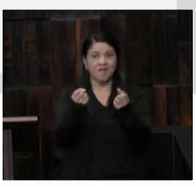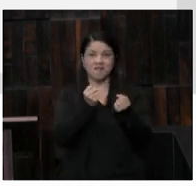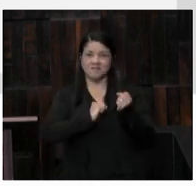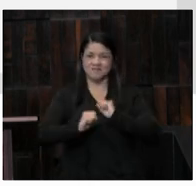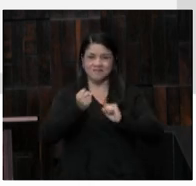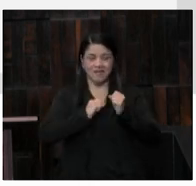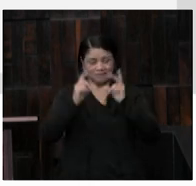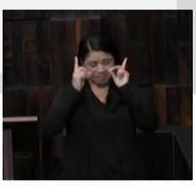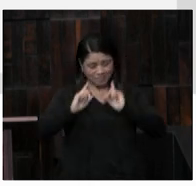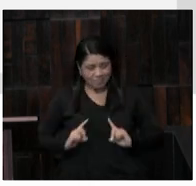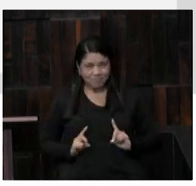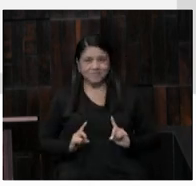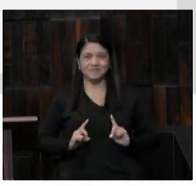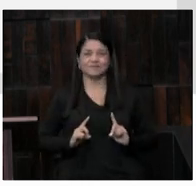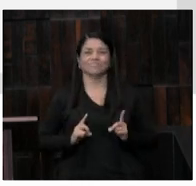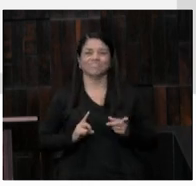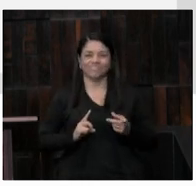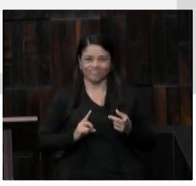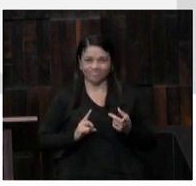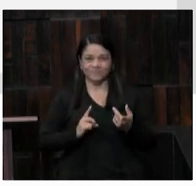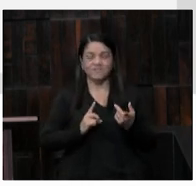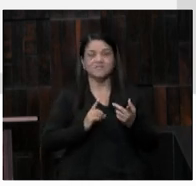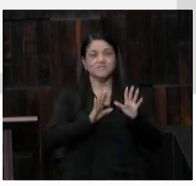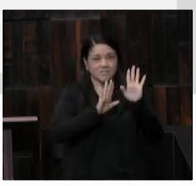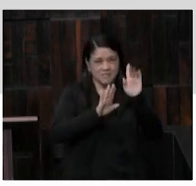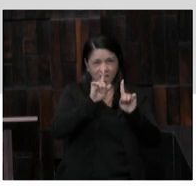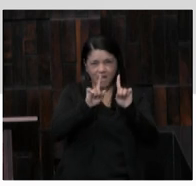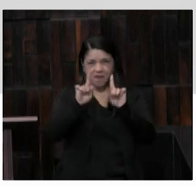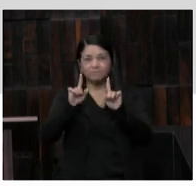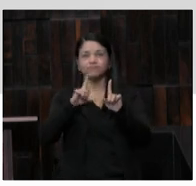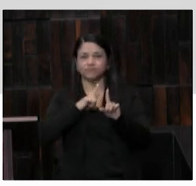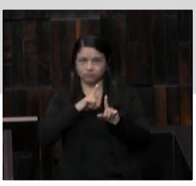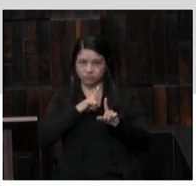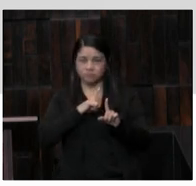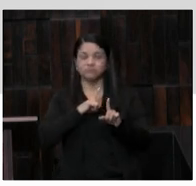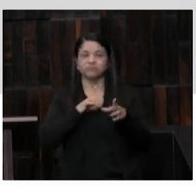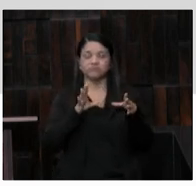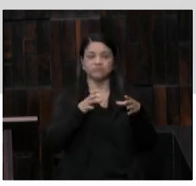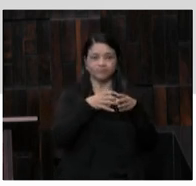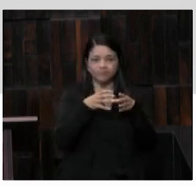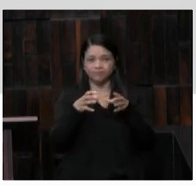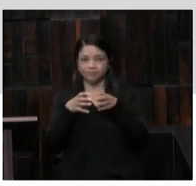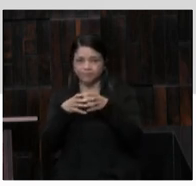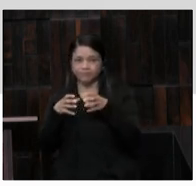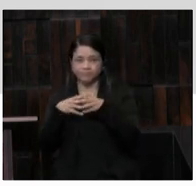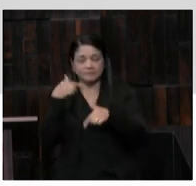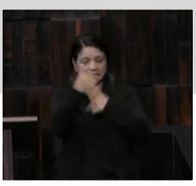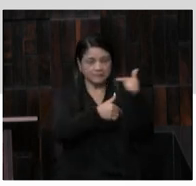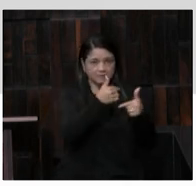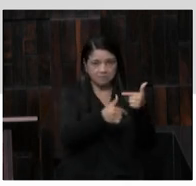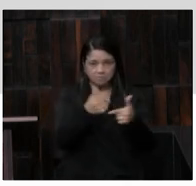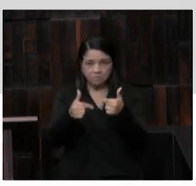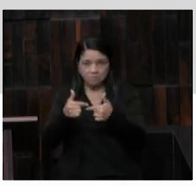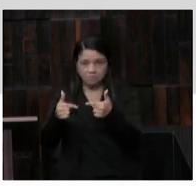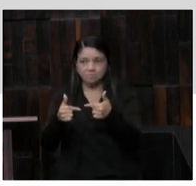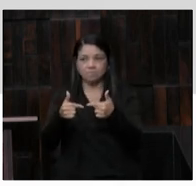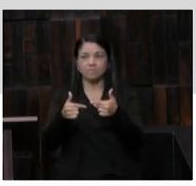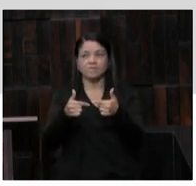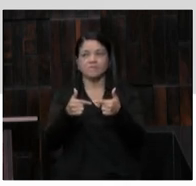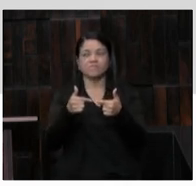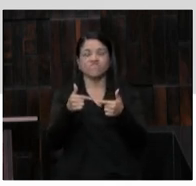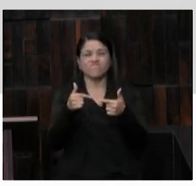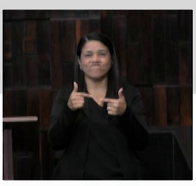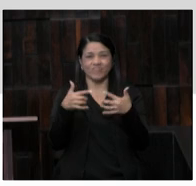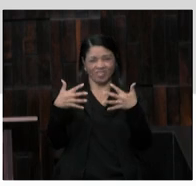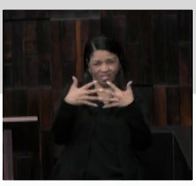ansiedade, depressão, enfim, a gente tem escalas validadas para isso, então a gente vai trabalhar com isso. Ali desconfigurou um pouquinho, vocês não estão